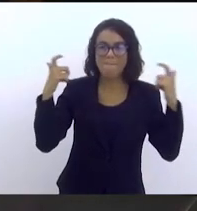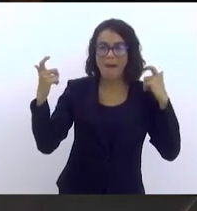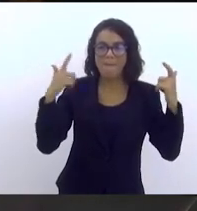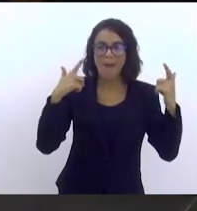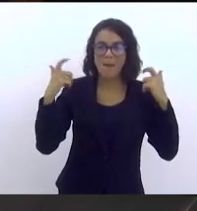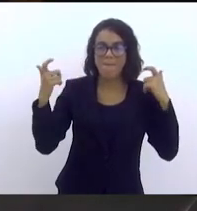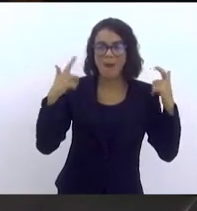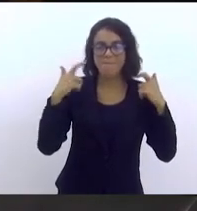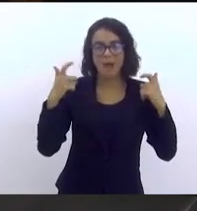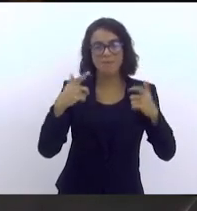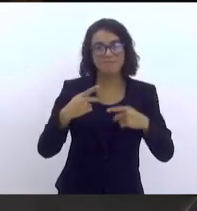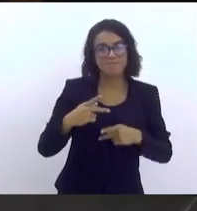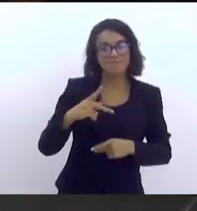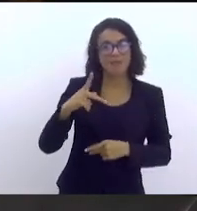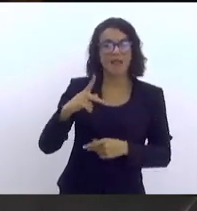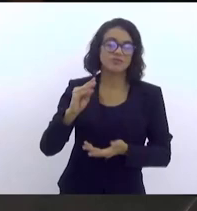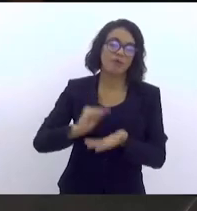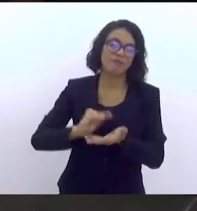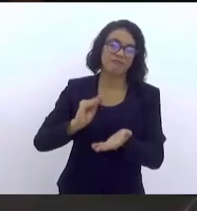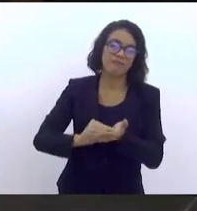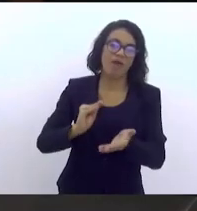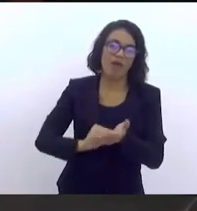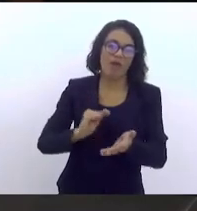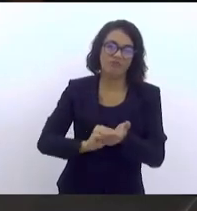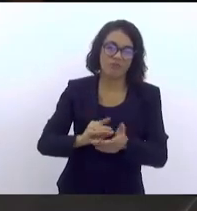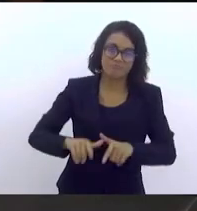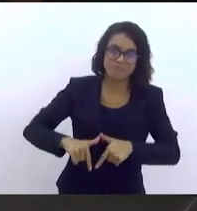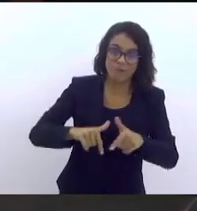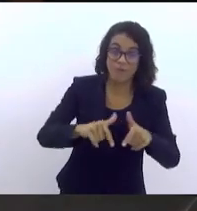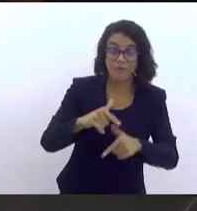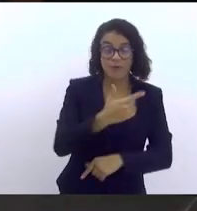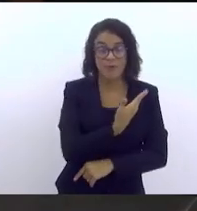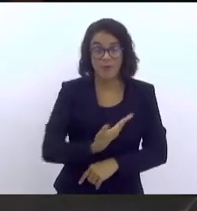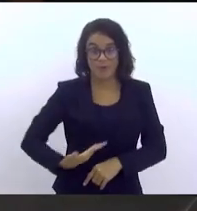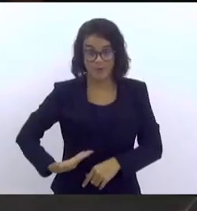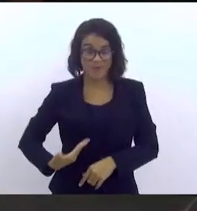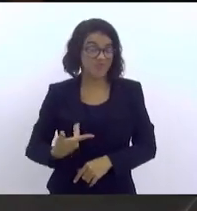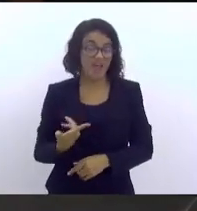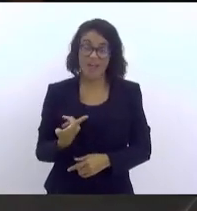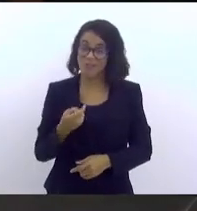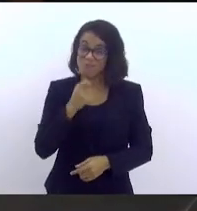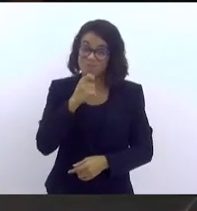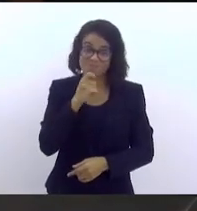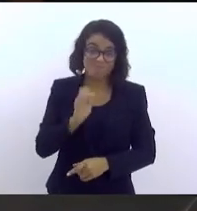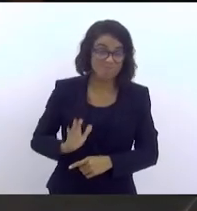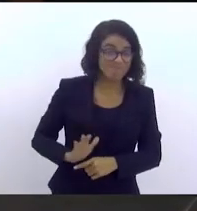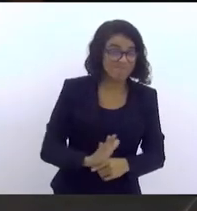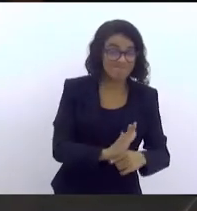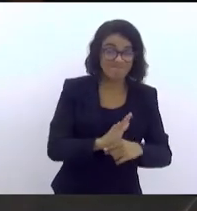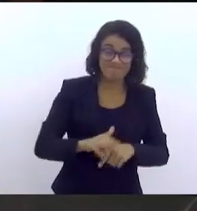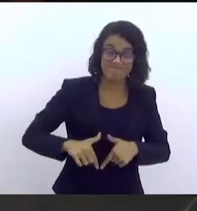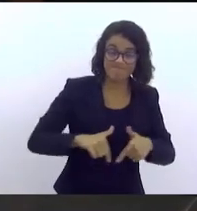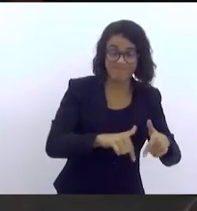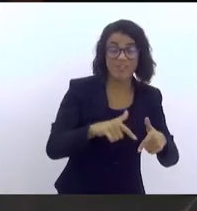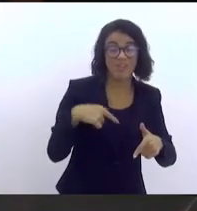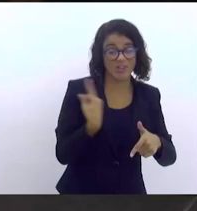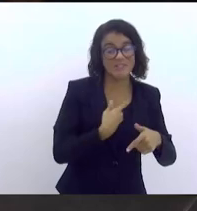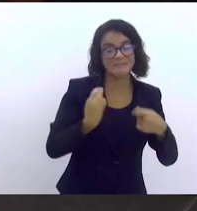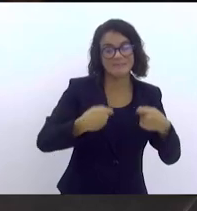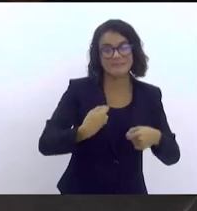a sua negligência o estado vem sendo negligente e nós precisamos falar sobre